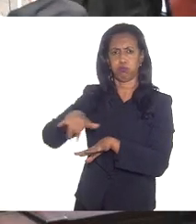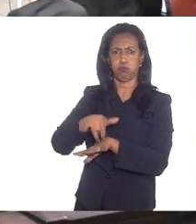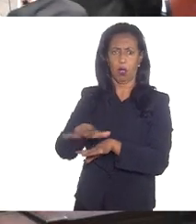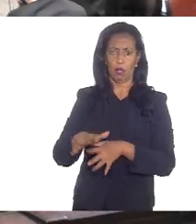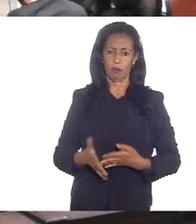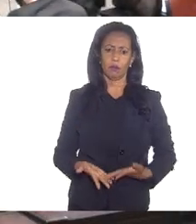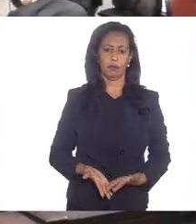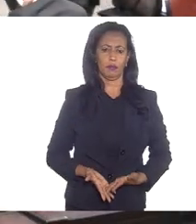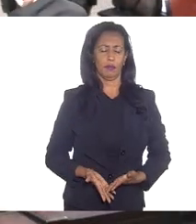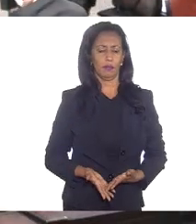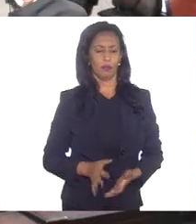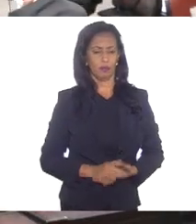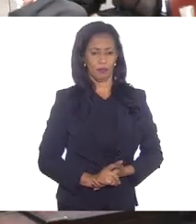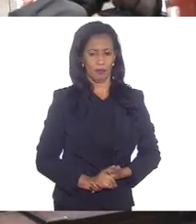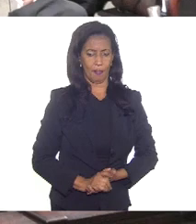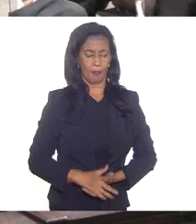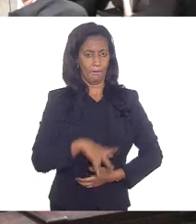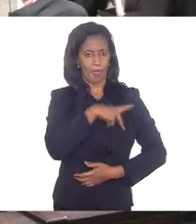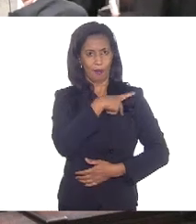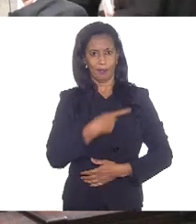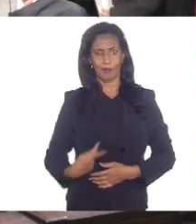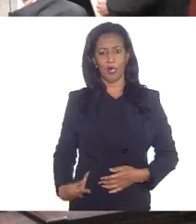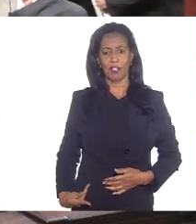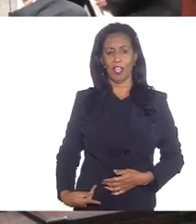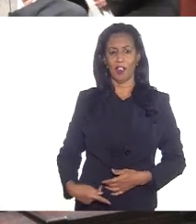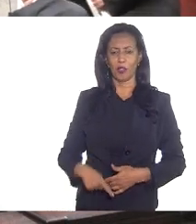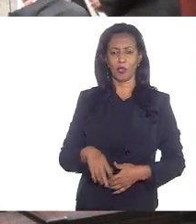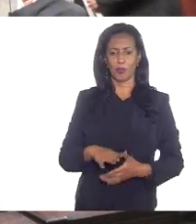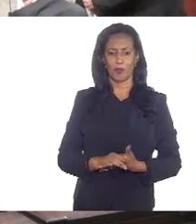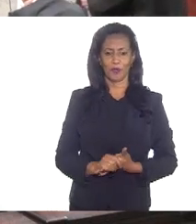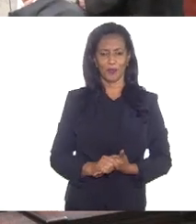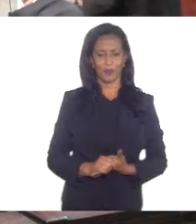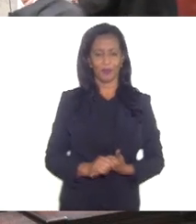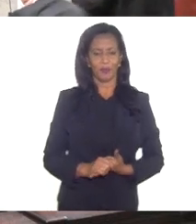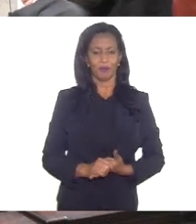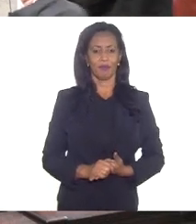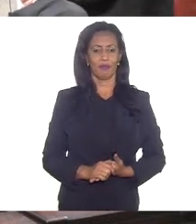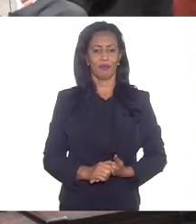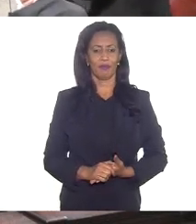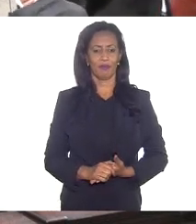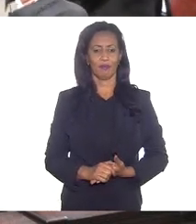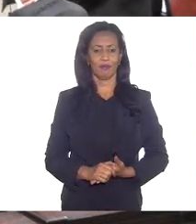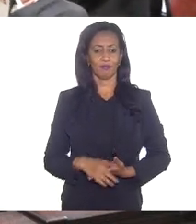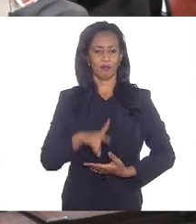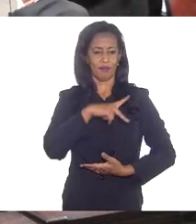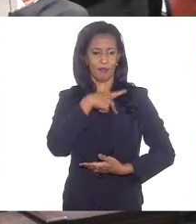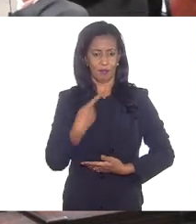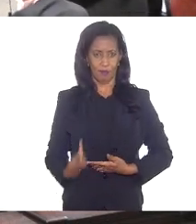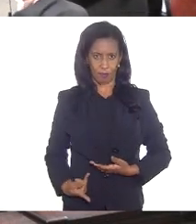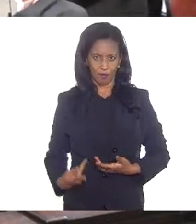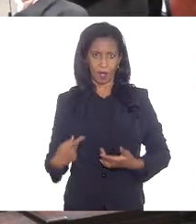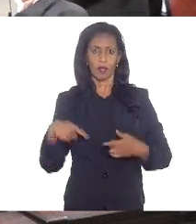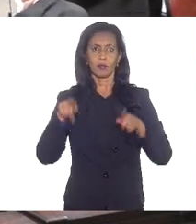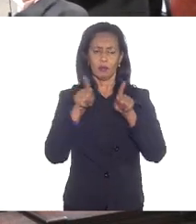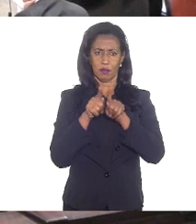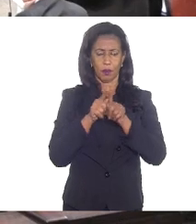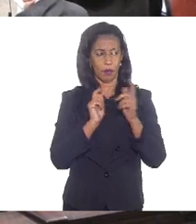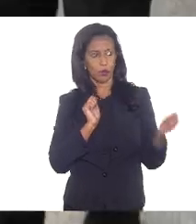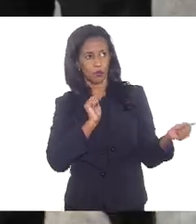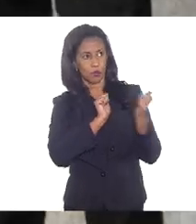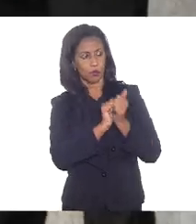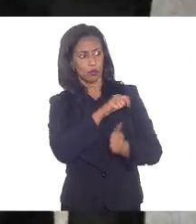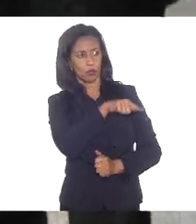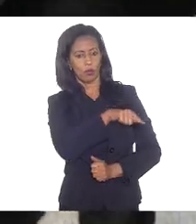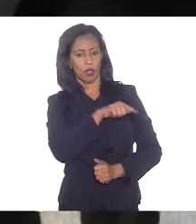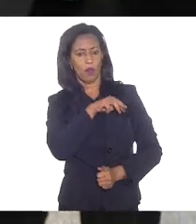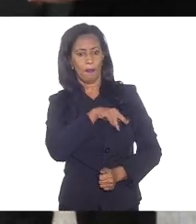Mink. Presidente, pela ordem. Deputada enfermeira, e vamos à pauta. Então, presidente, corroborando com as palavras do